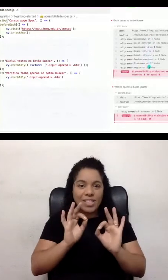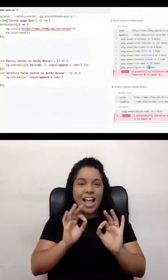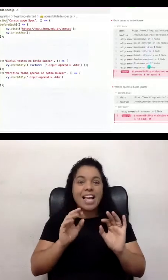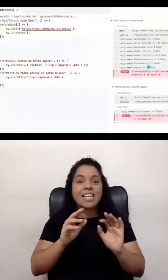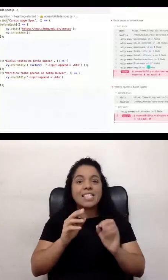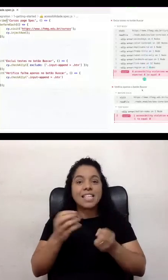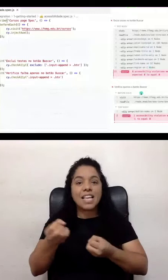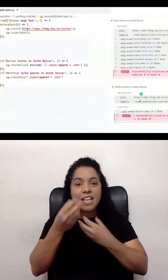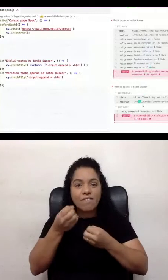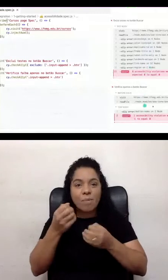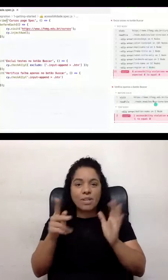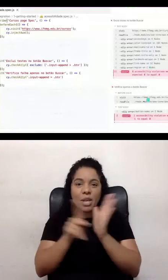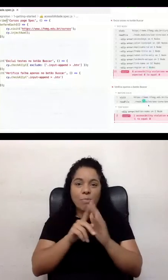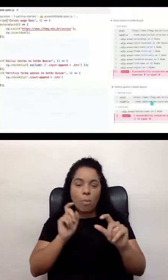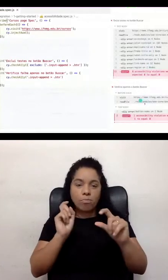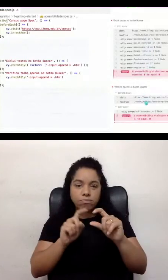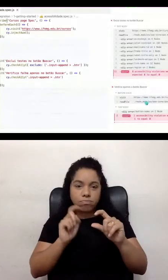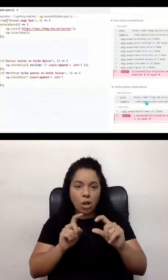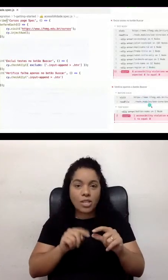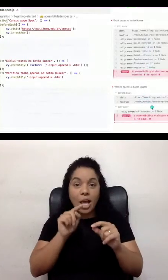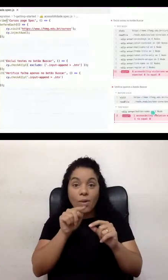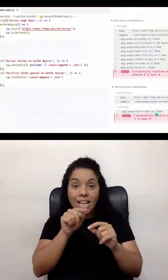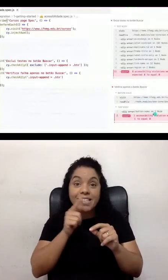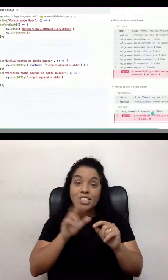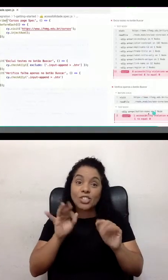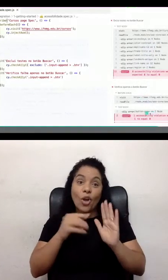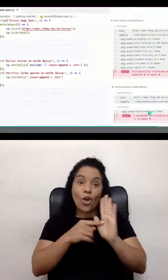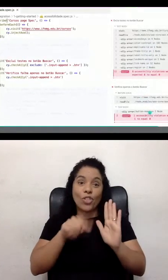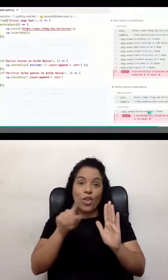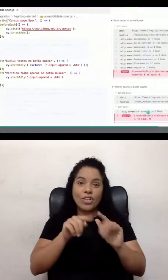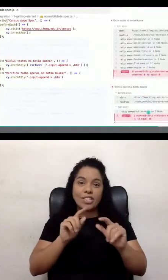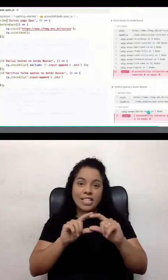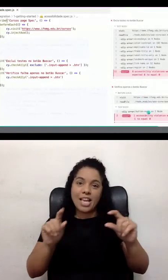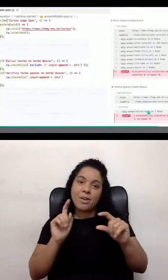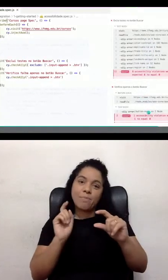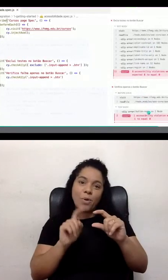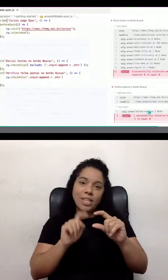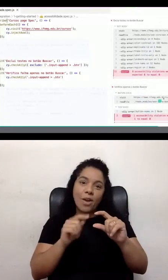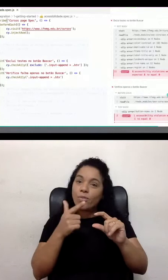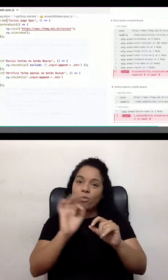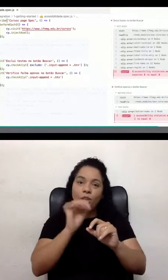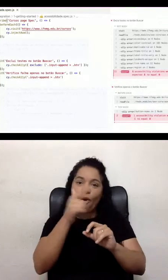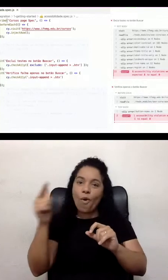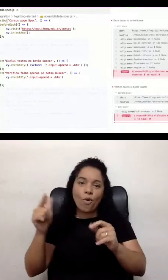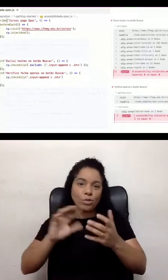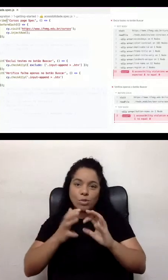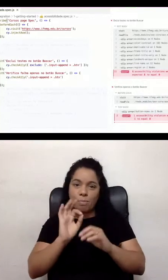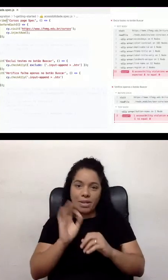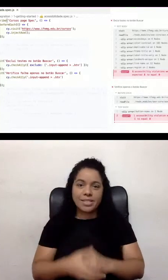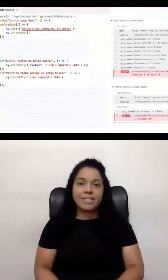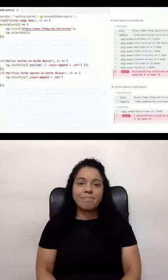informação do botão. E nesse aqui, eu só trouxe o botão. Todos os outros bugs.